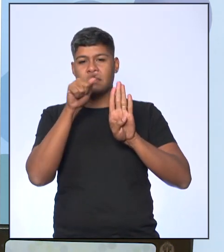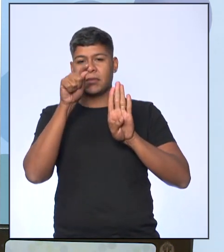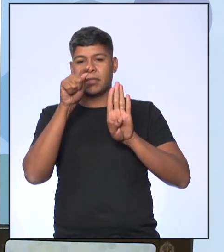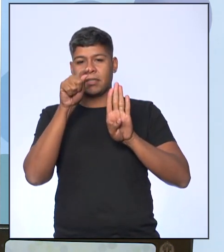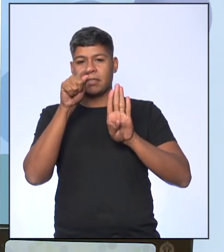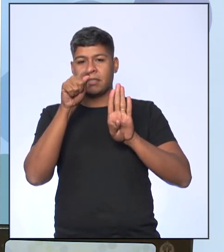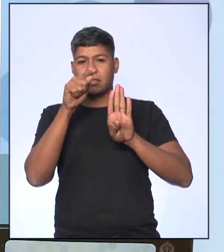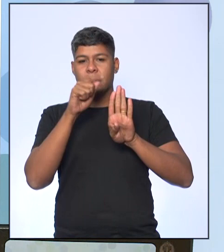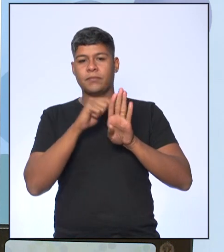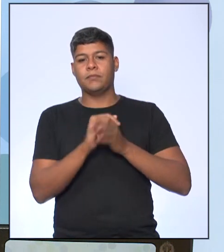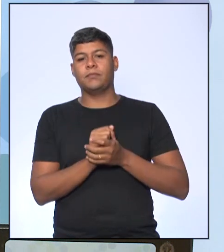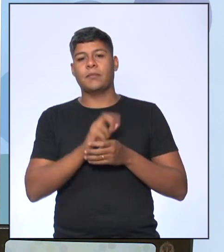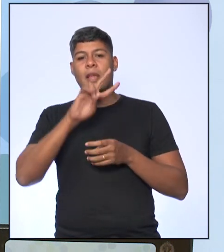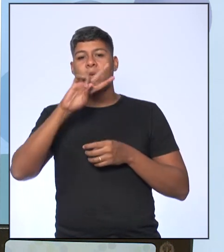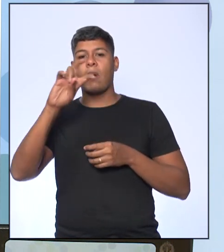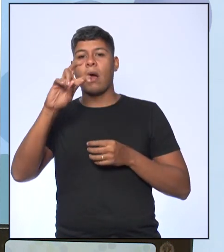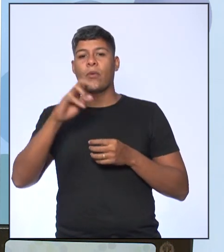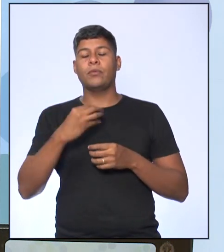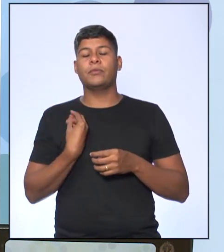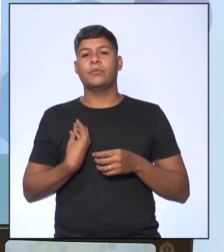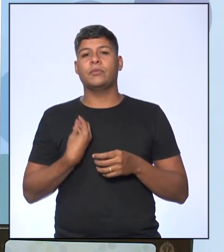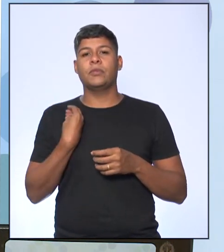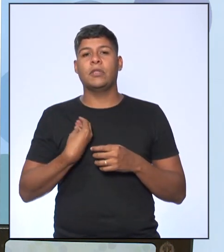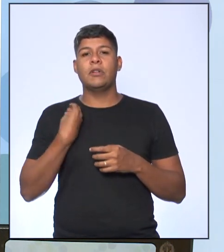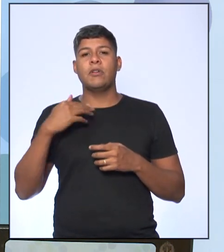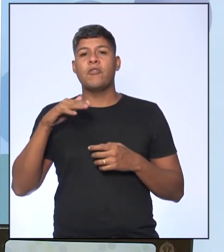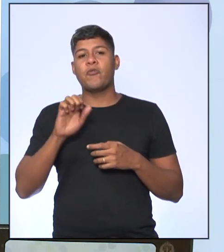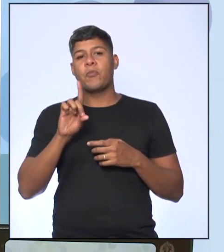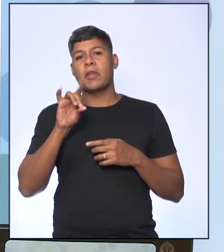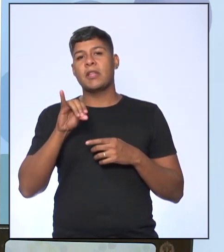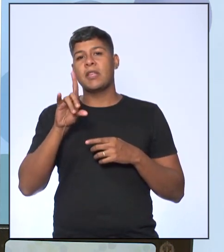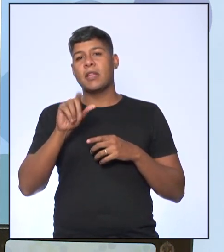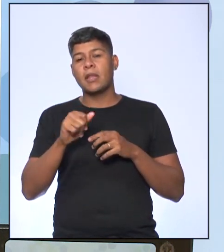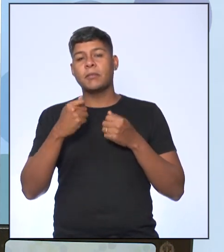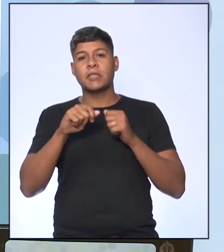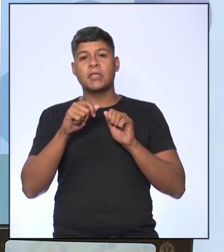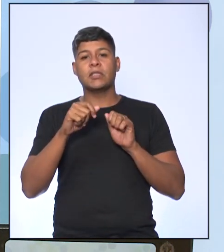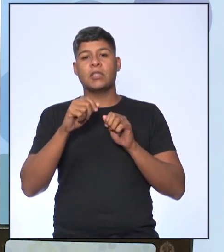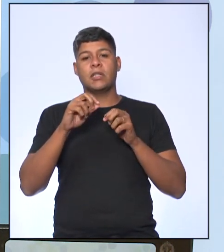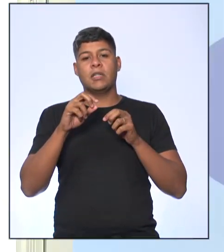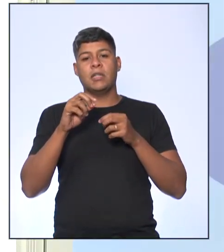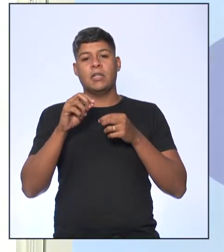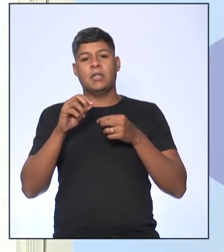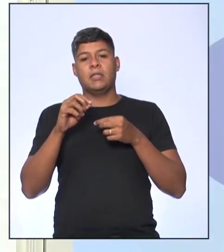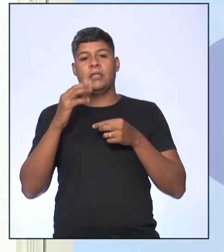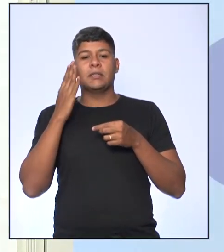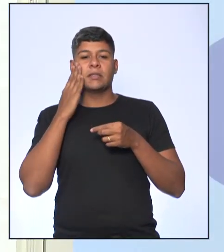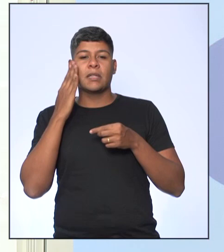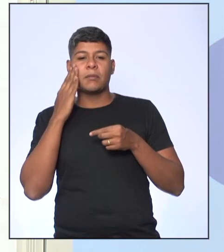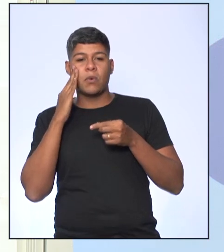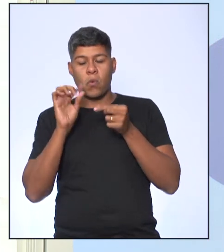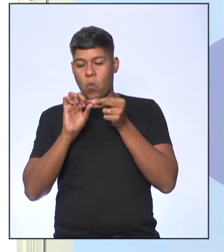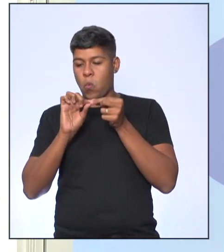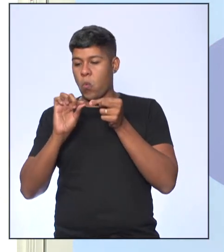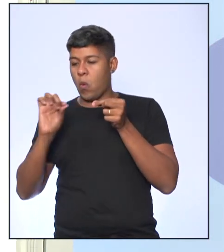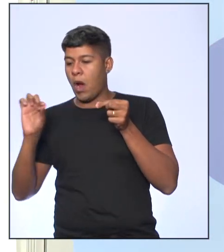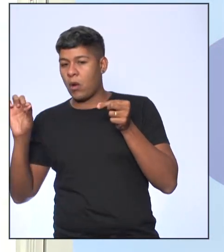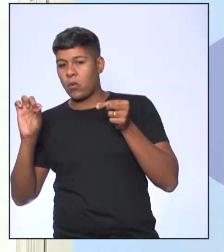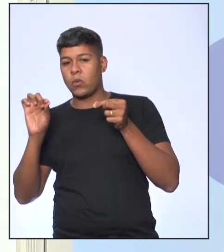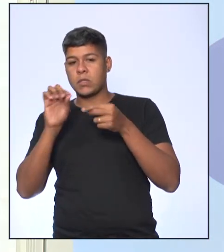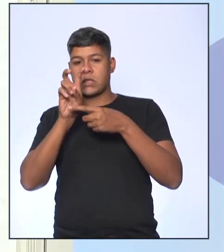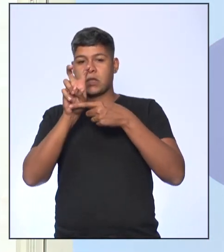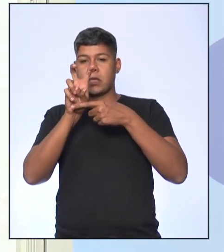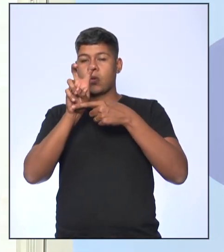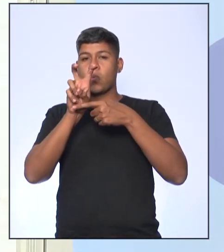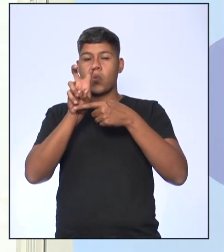uma medida de arco. Essa medida de arco tem que ser dividida. O quanto, né? O ângulo aqui, o quanto